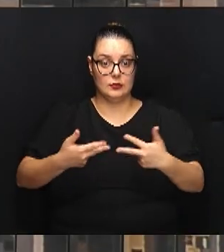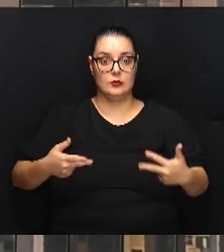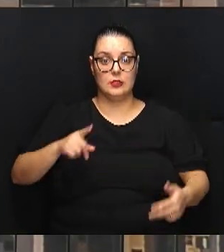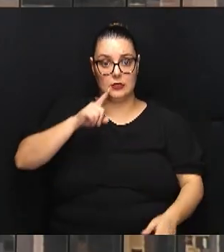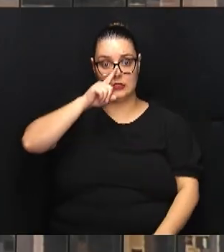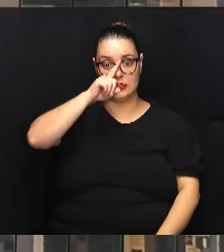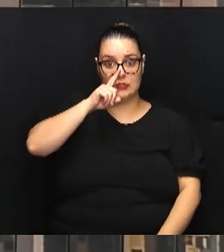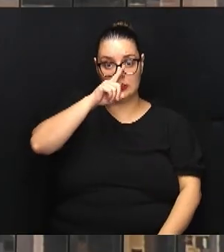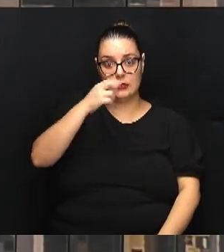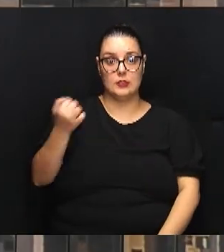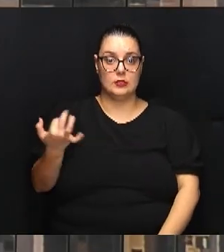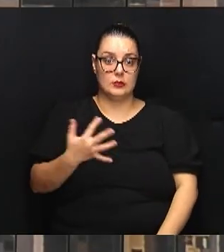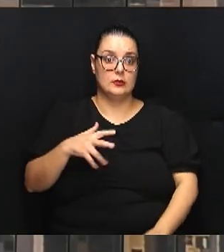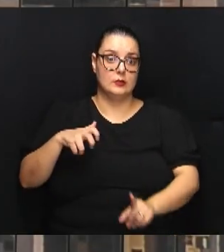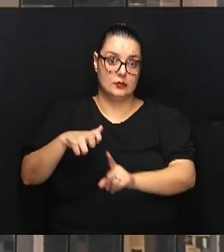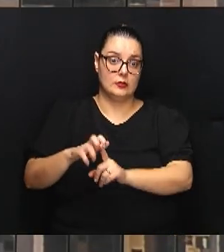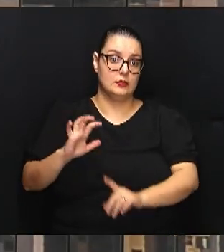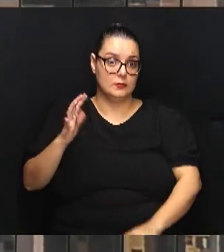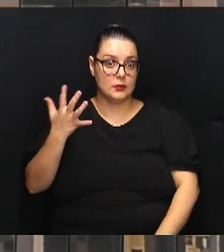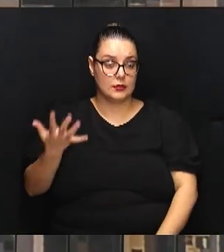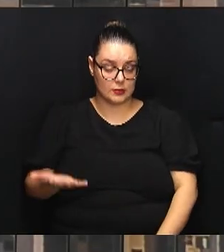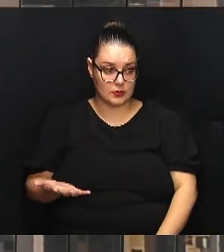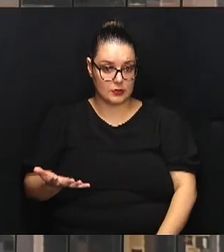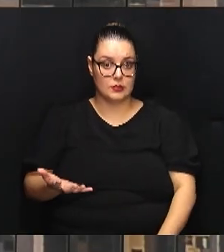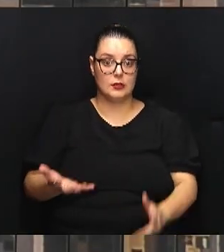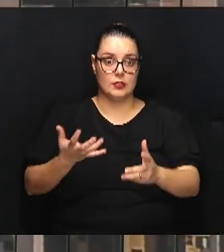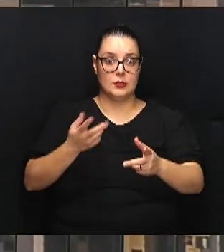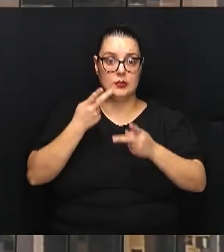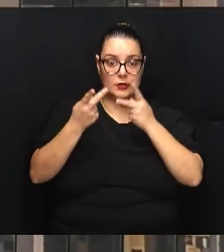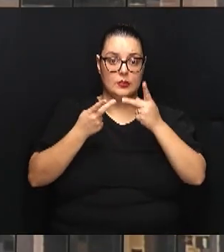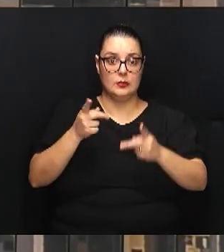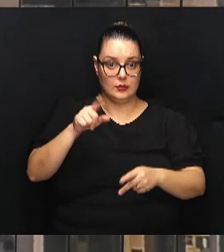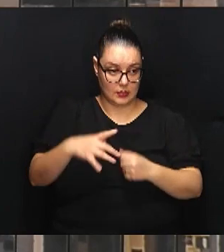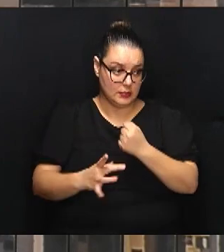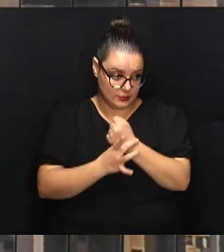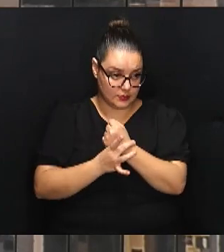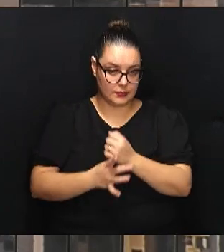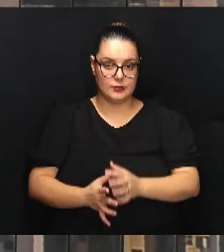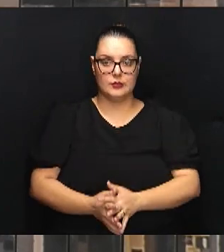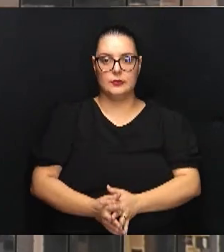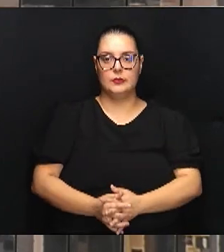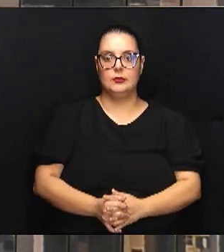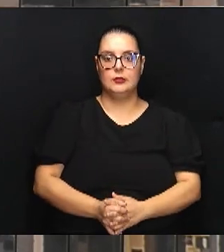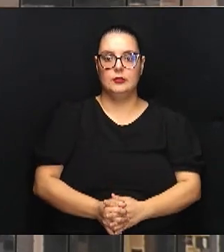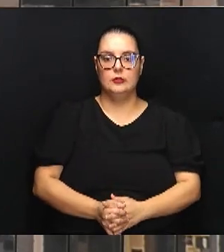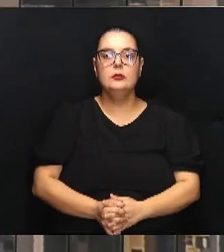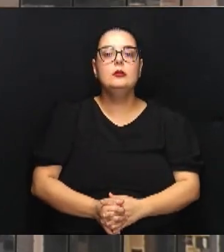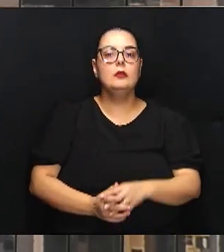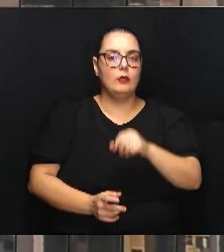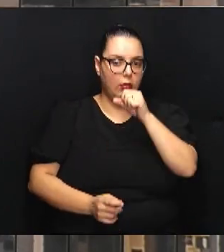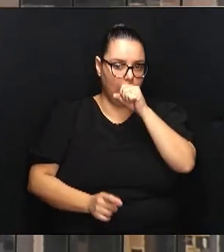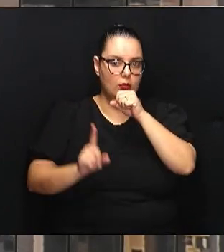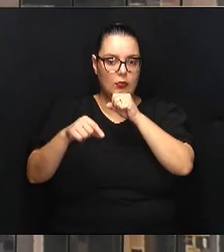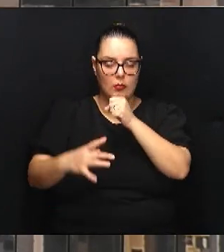de transporte de materiais perigosos e a quantidade de acidentes que acontecem. Queria que você dissesse, é